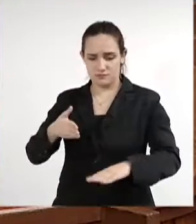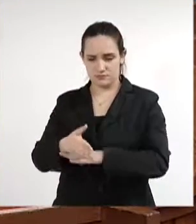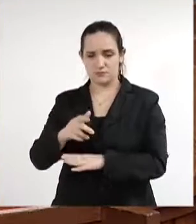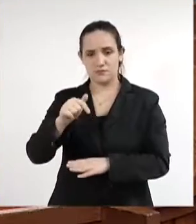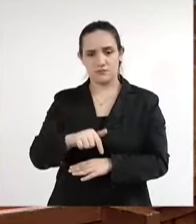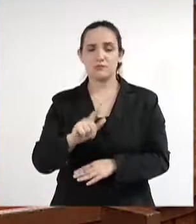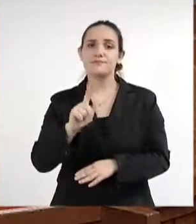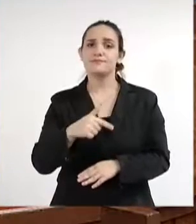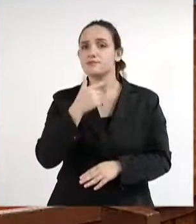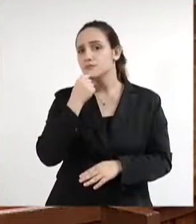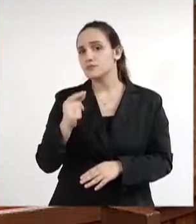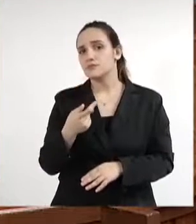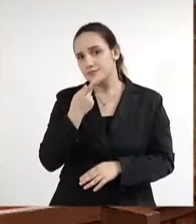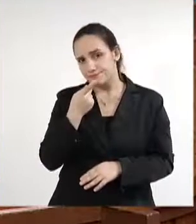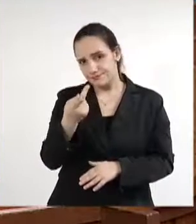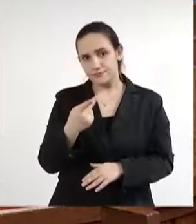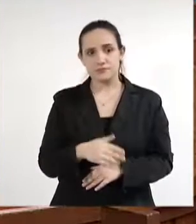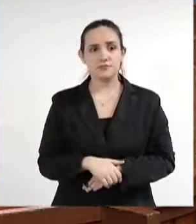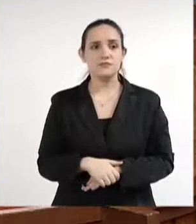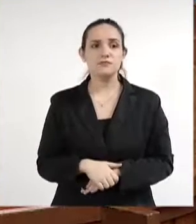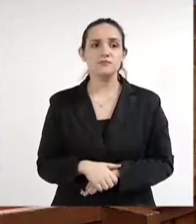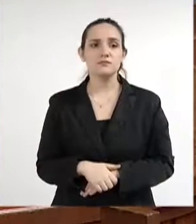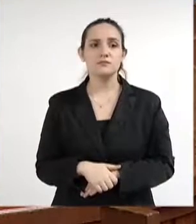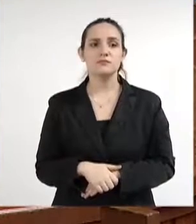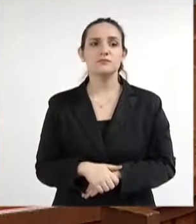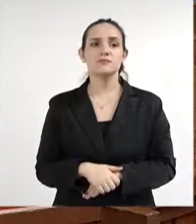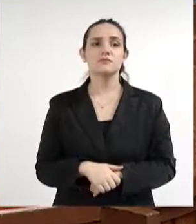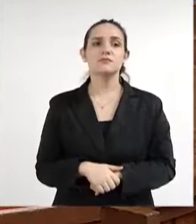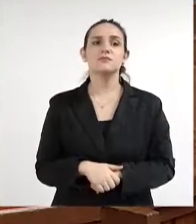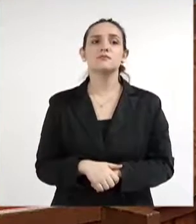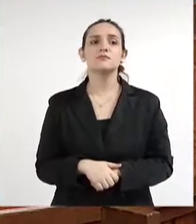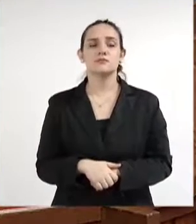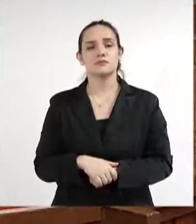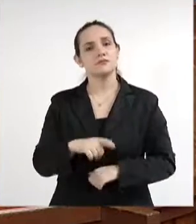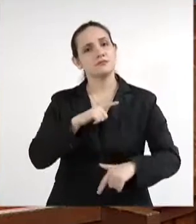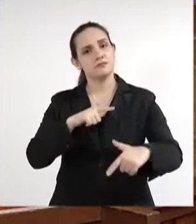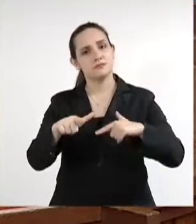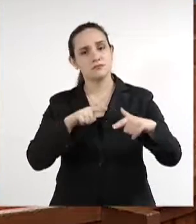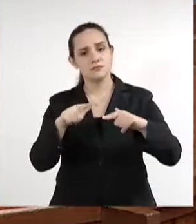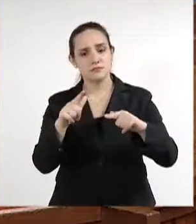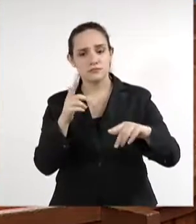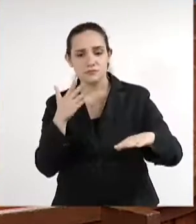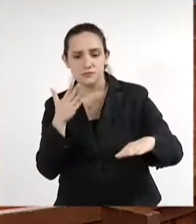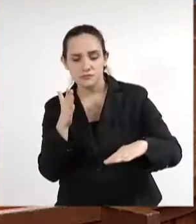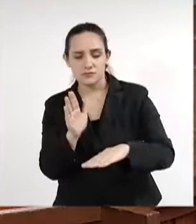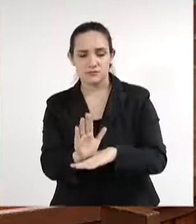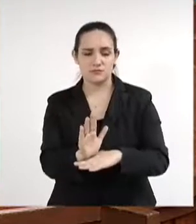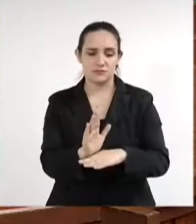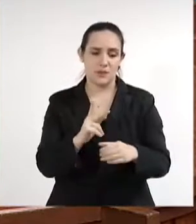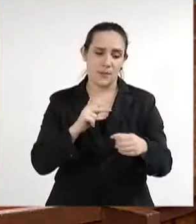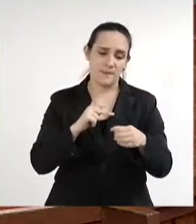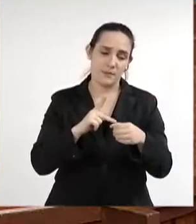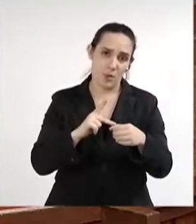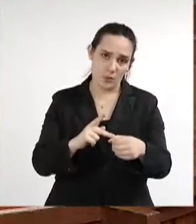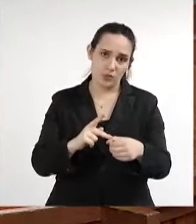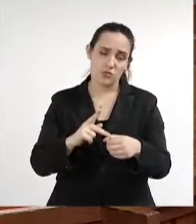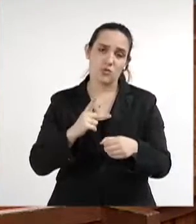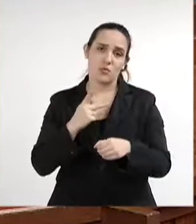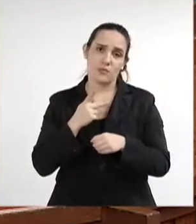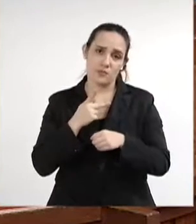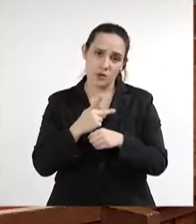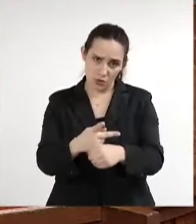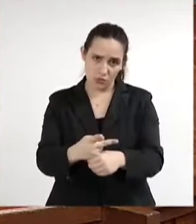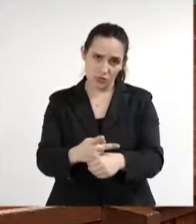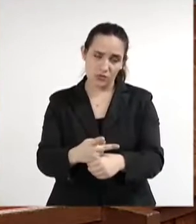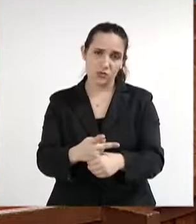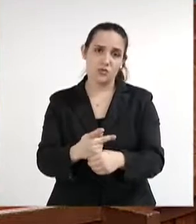ele dizia do trabalho que eles estavam fazendo com os promotores de justiça, com os procuradores de justiça do país,